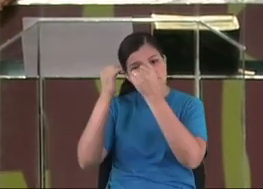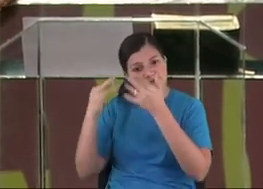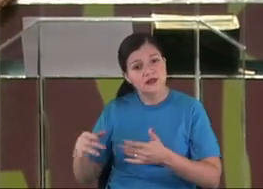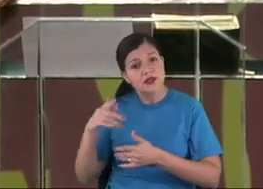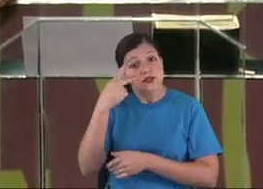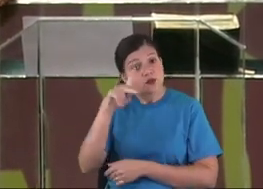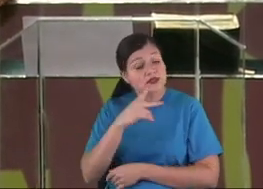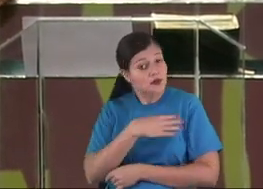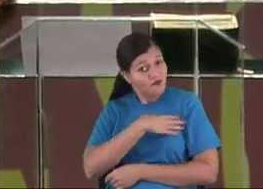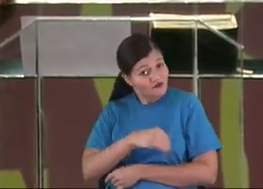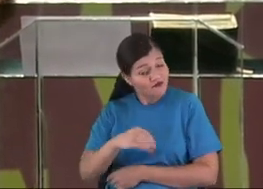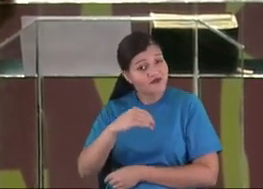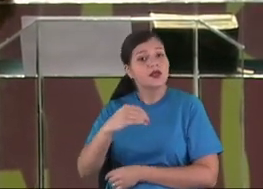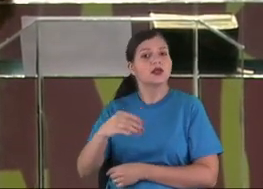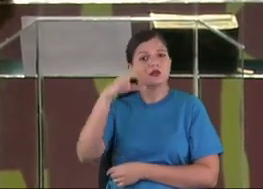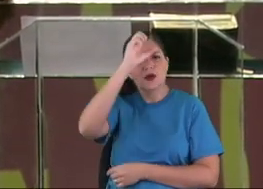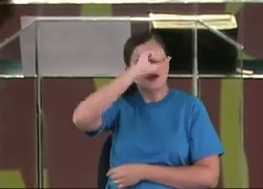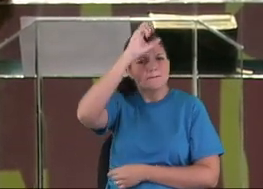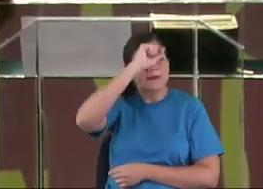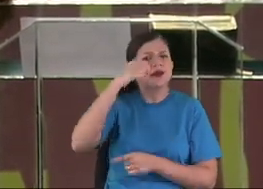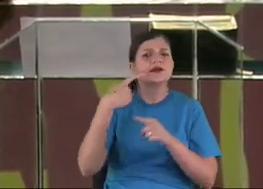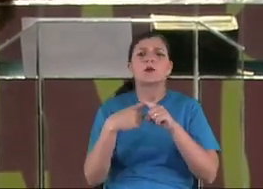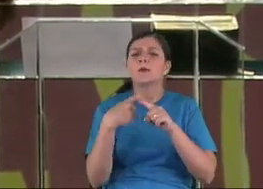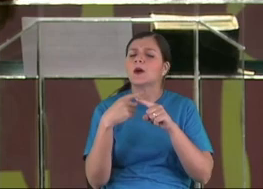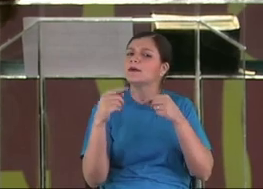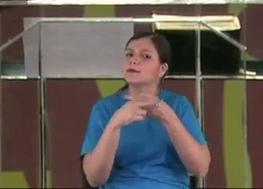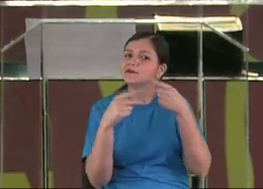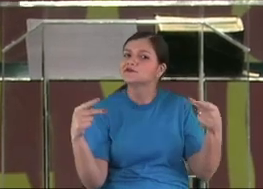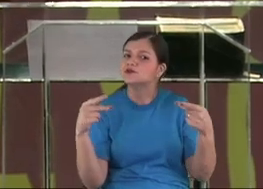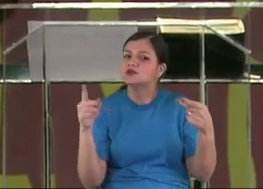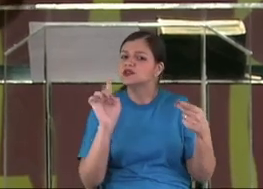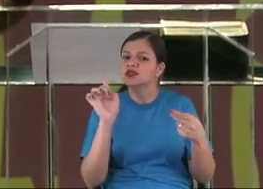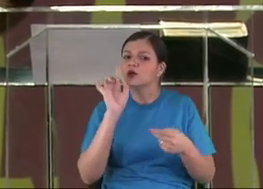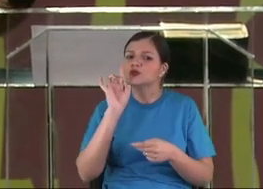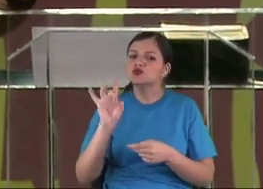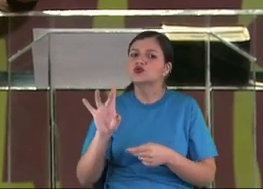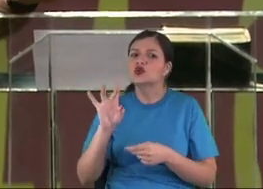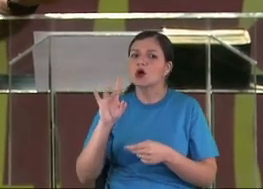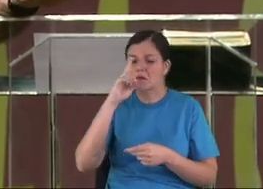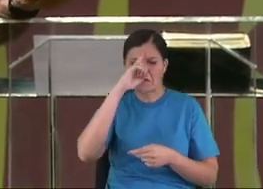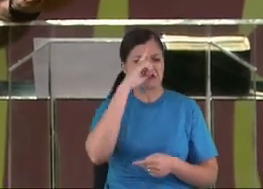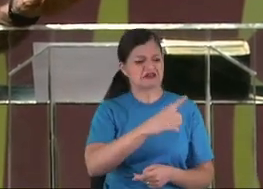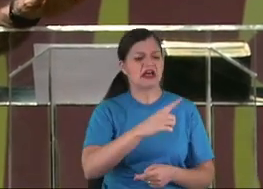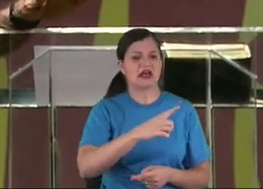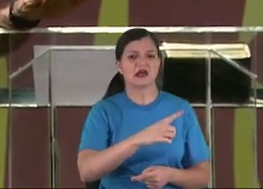poder aprender o porquê das coisas e não só baixar o decreto